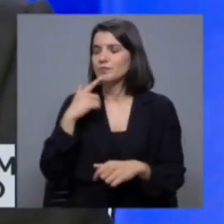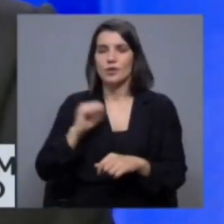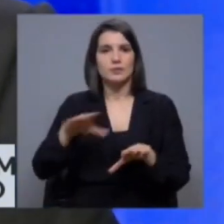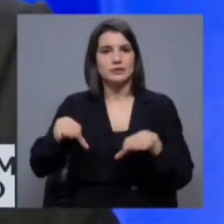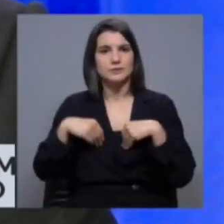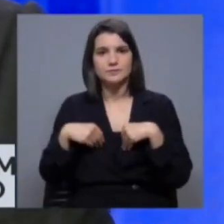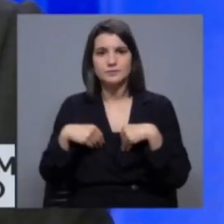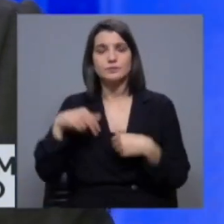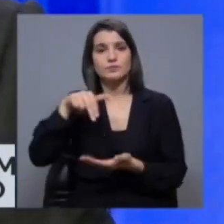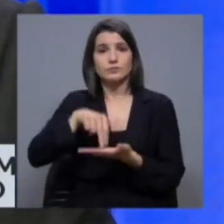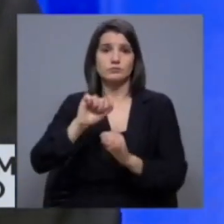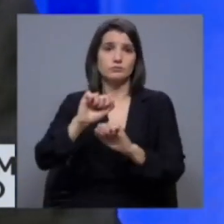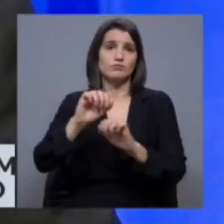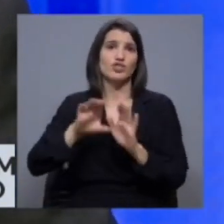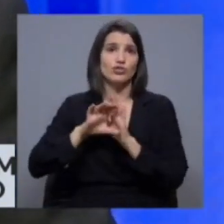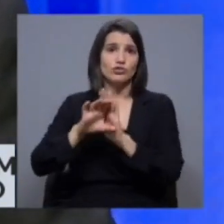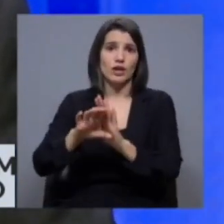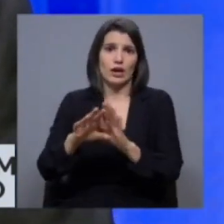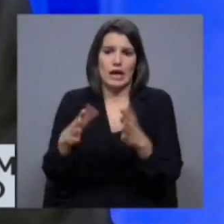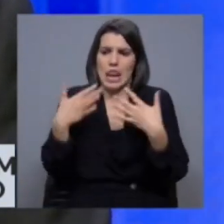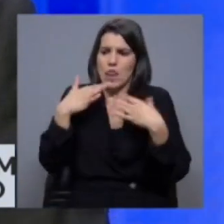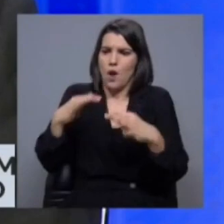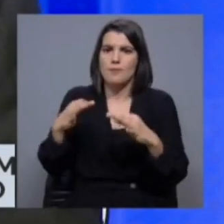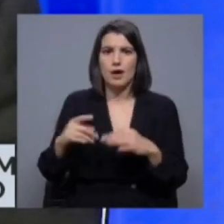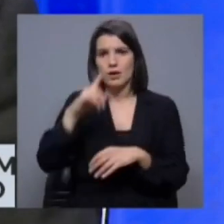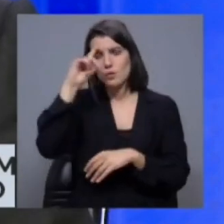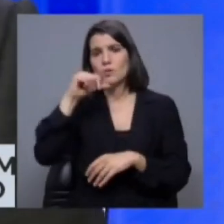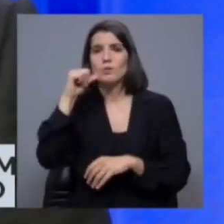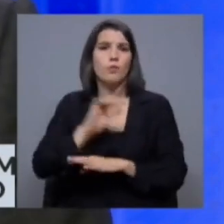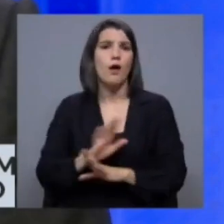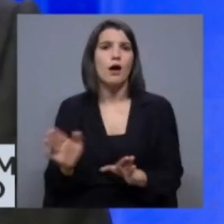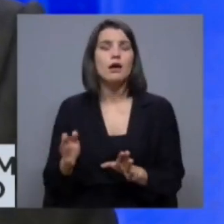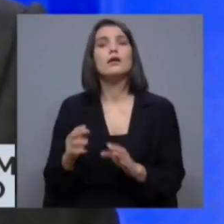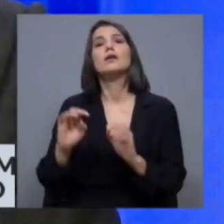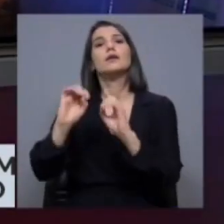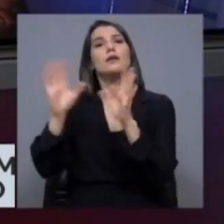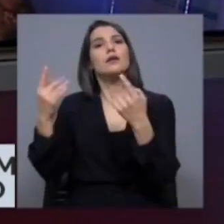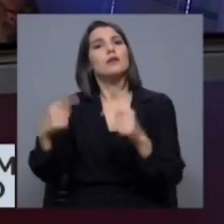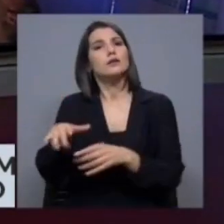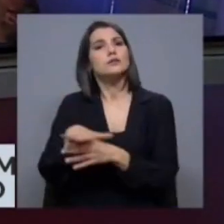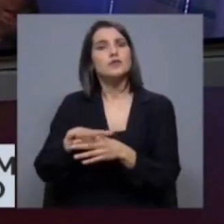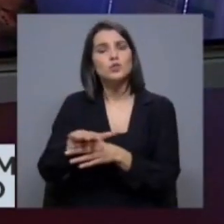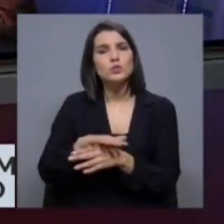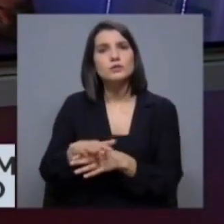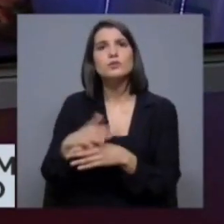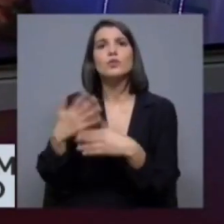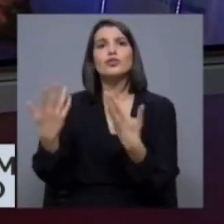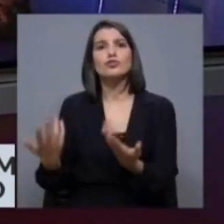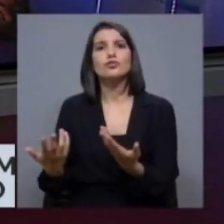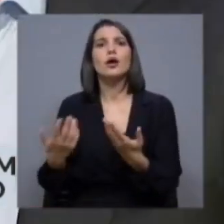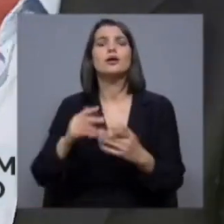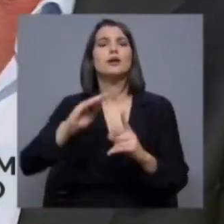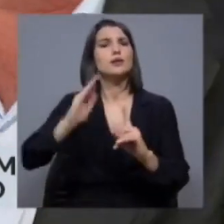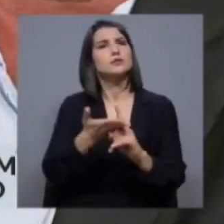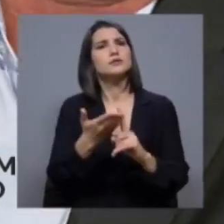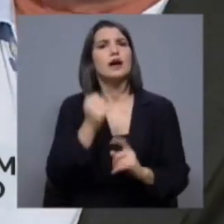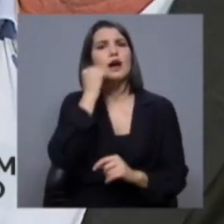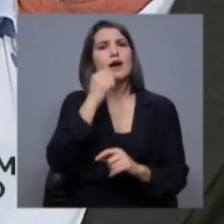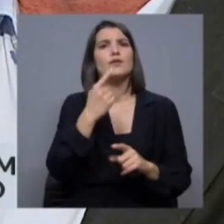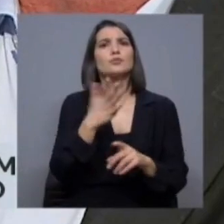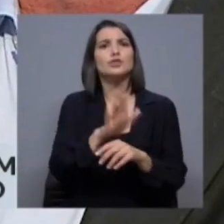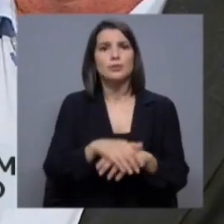encarar umas expressões que não chega tão como normais podem ver evidentemente que as situações tem aspectos individuais mais duras por isso um